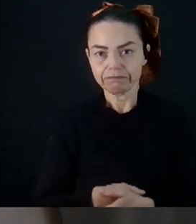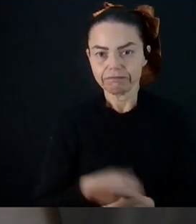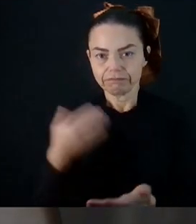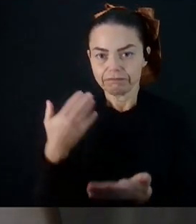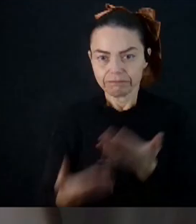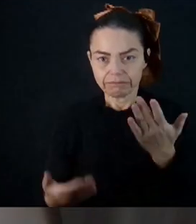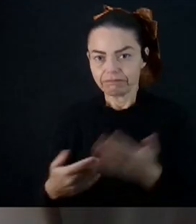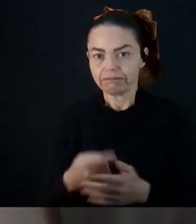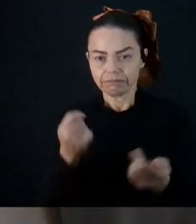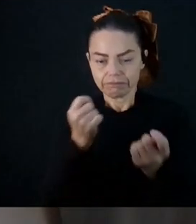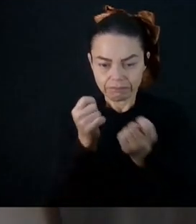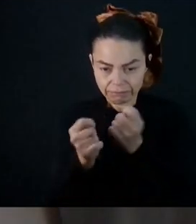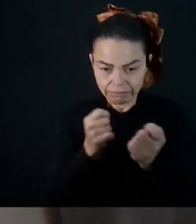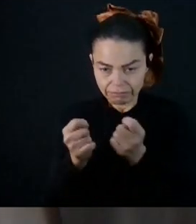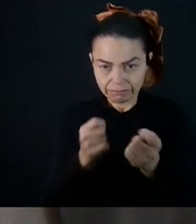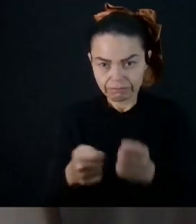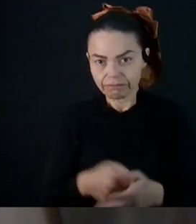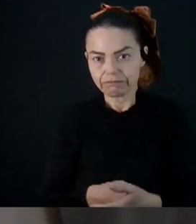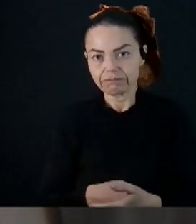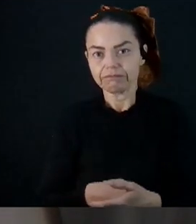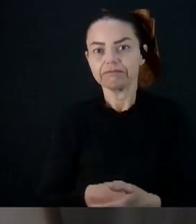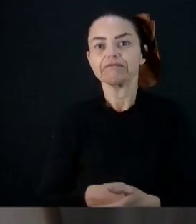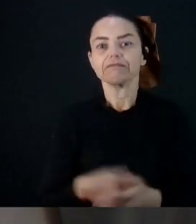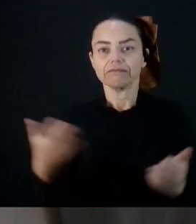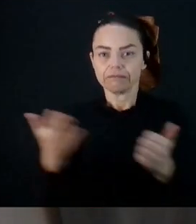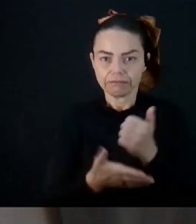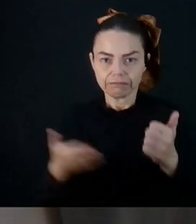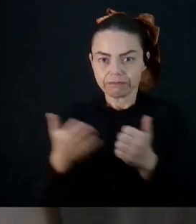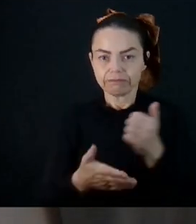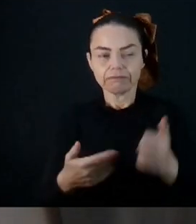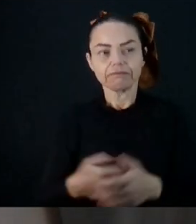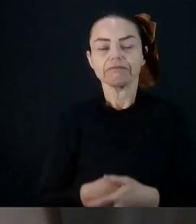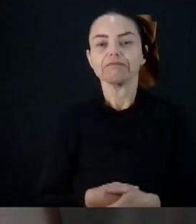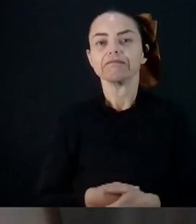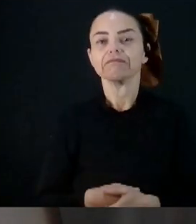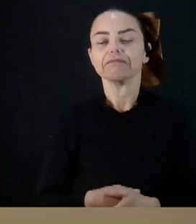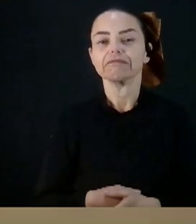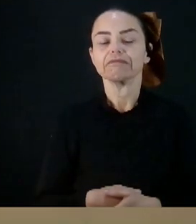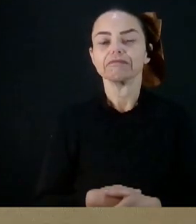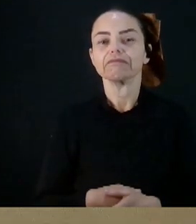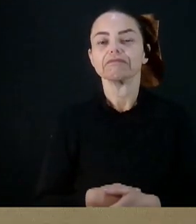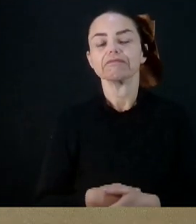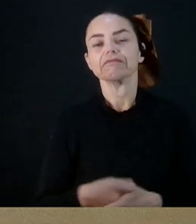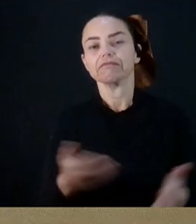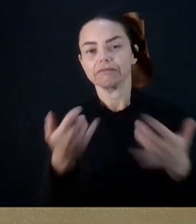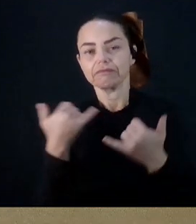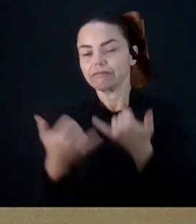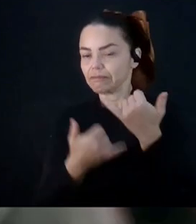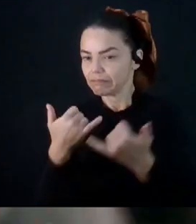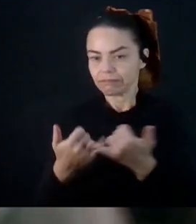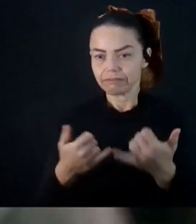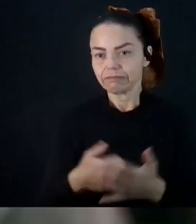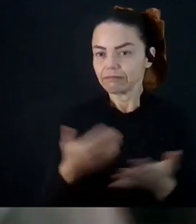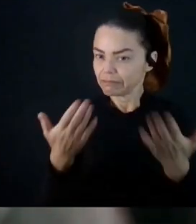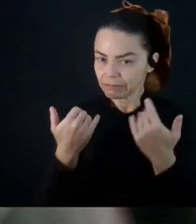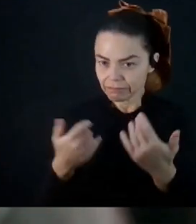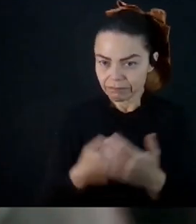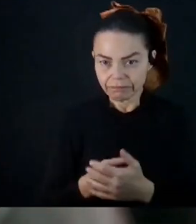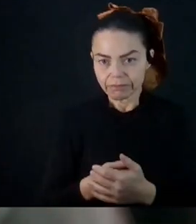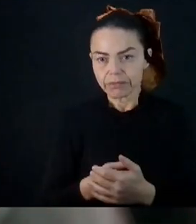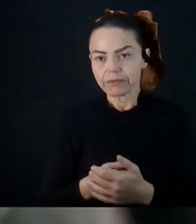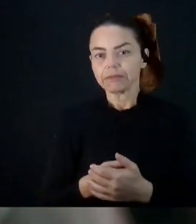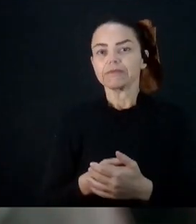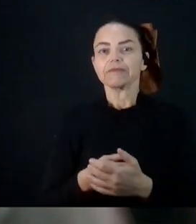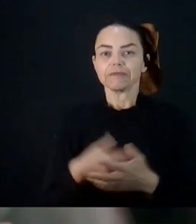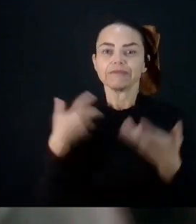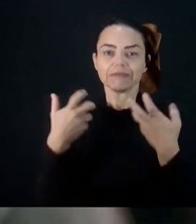essa intensidade, essa presença. E criança puxa você pra brincar. Puxa, né? Exatamente. Se você quer, você brinca, né? Ele